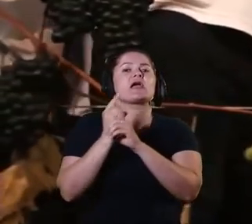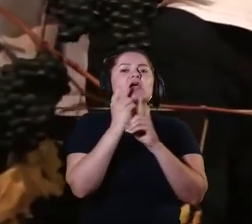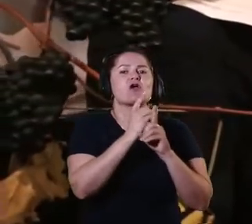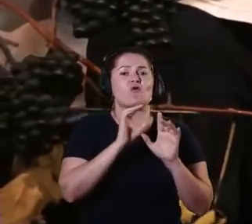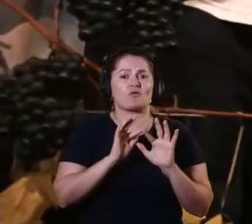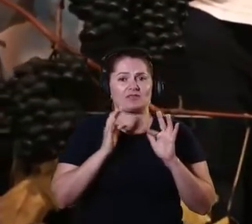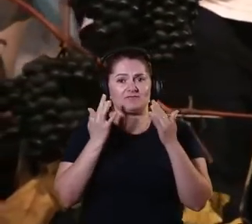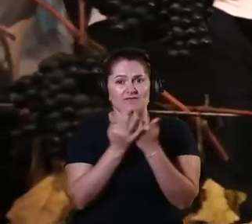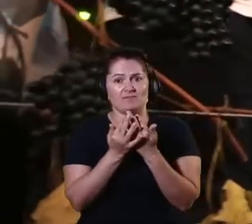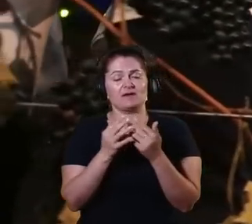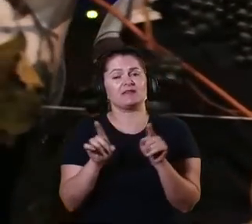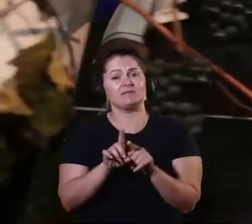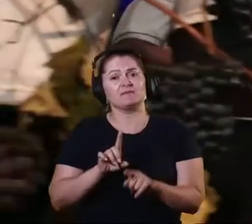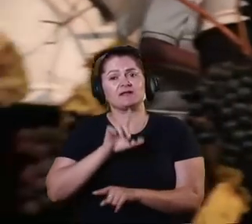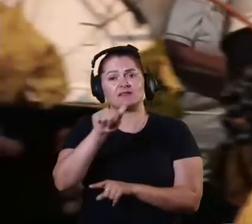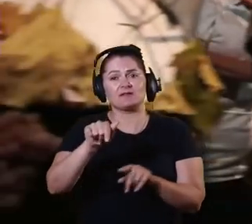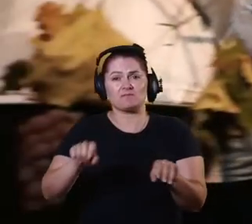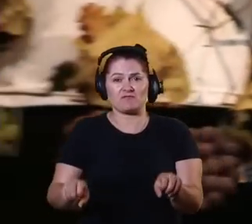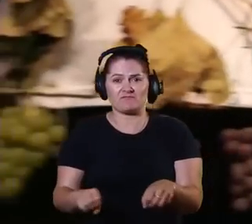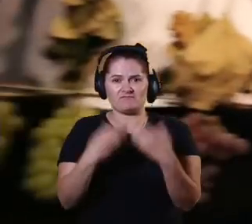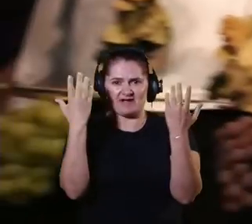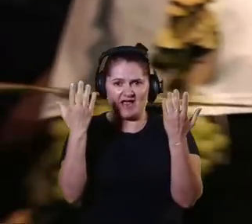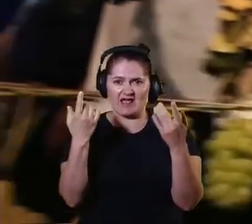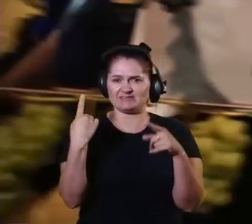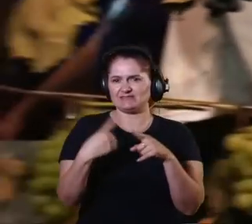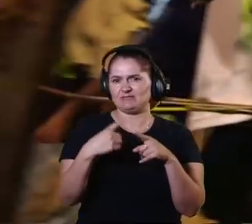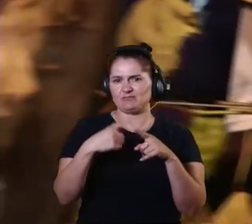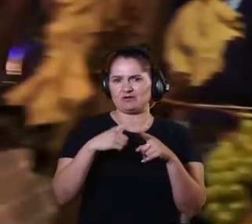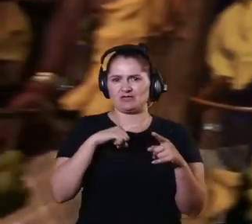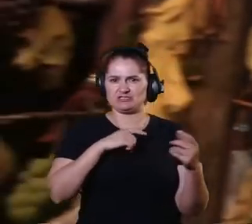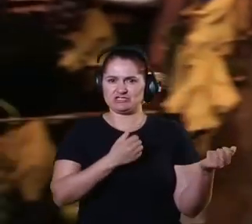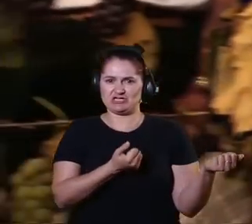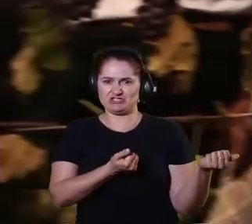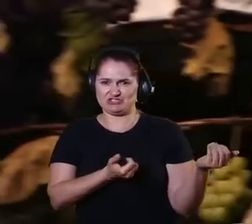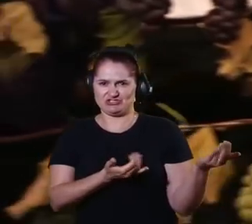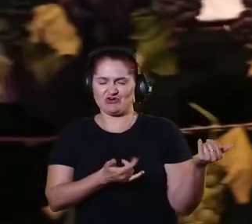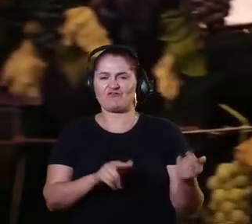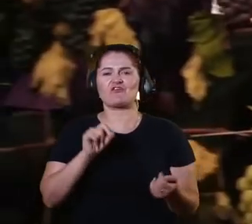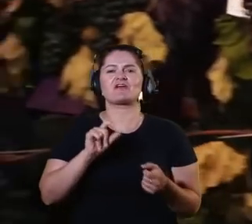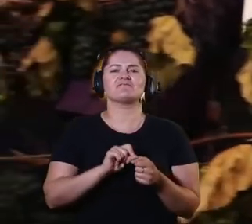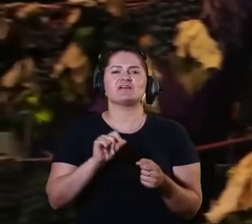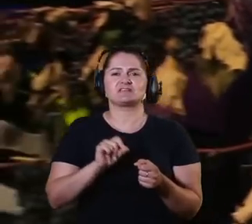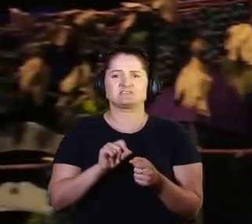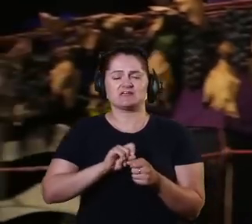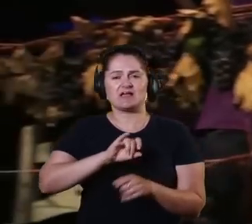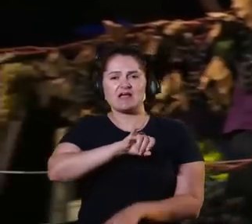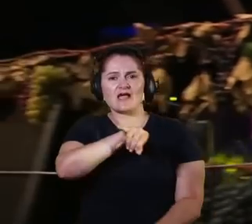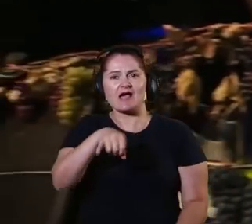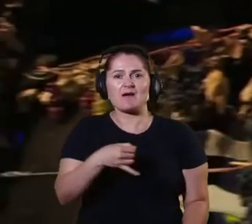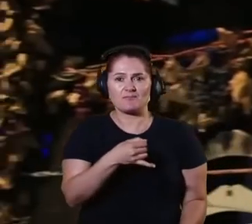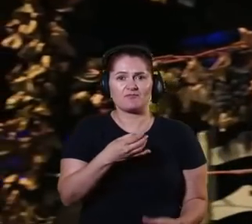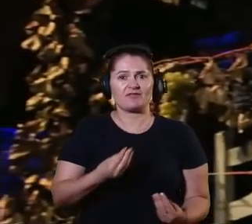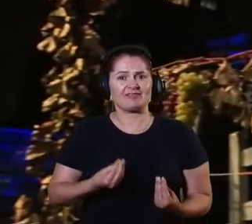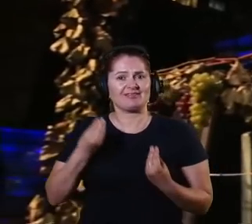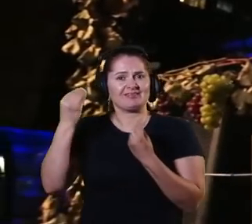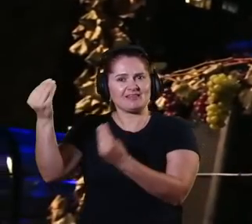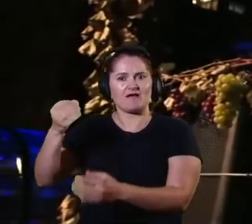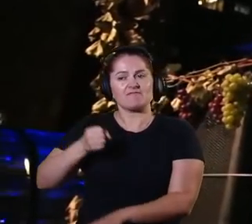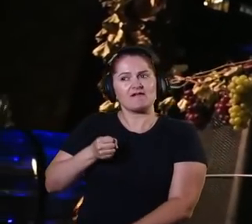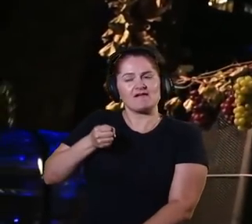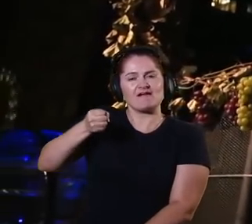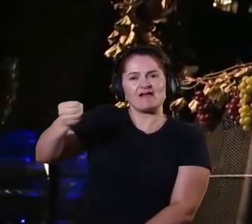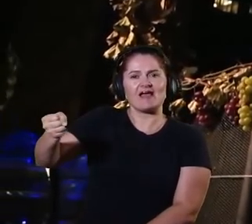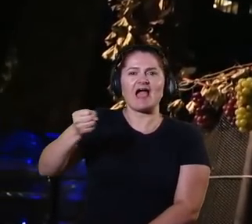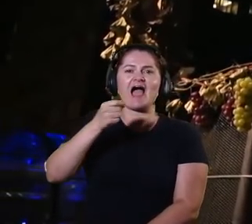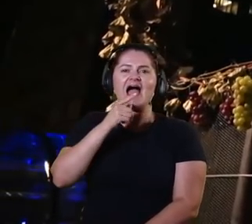festa, em que a gurizada puxava aqueles garrafões daquela água que sai da cana, né, e levavam para os mais velhos tomar. Diziam eles